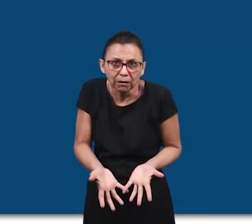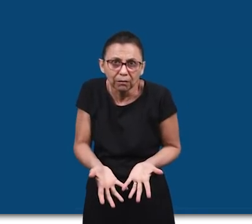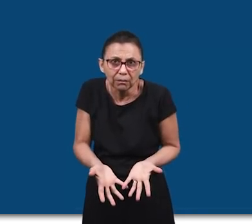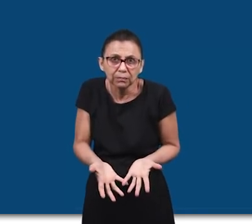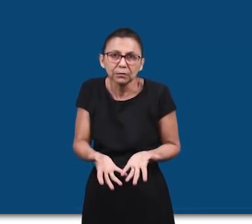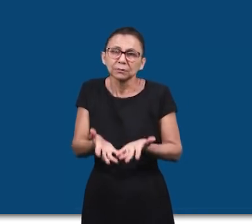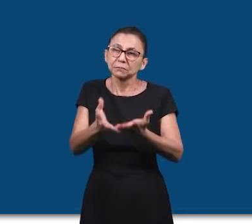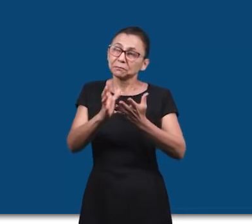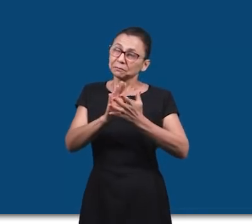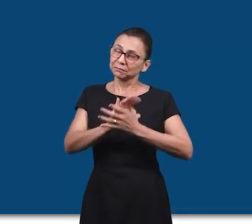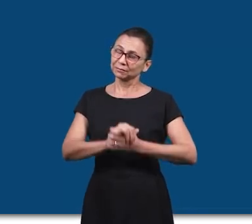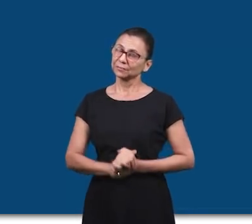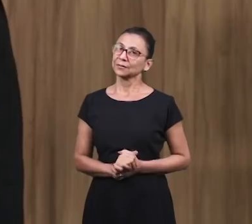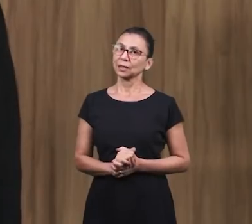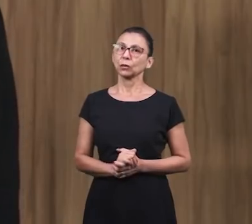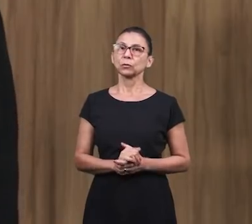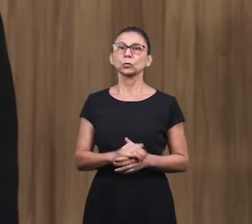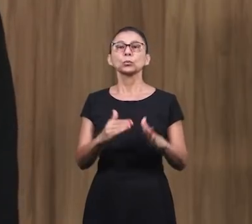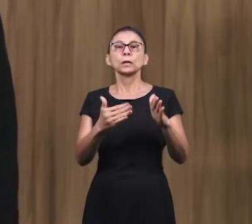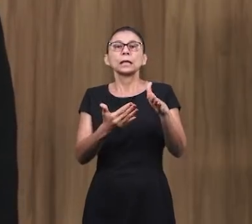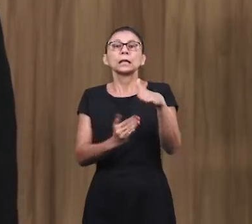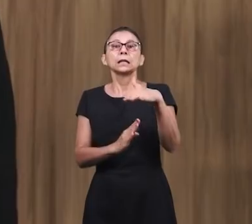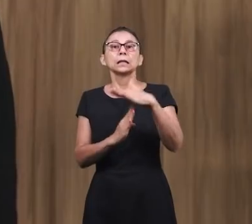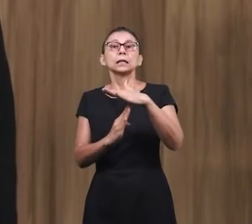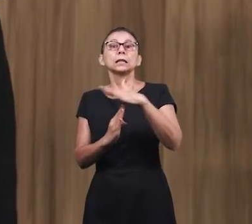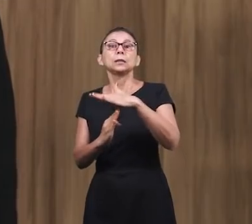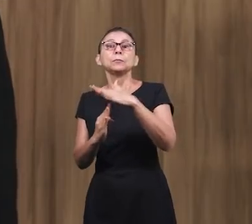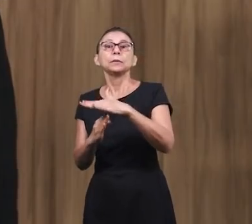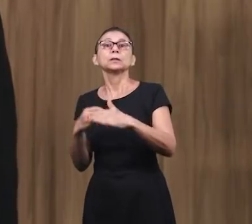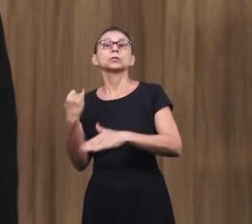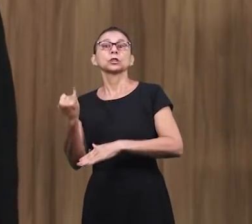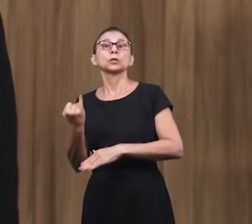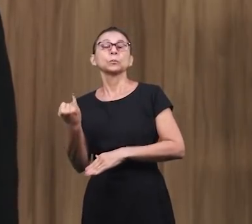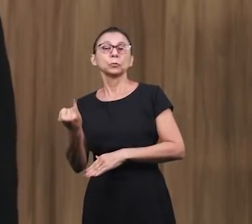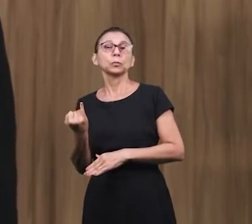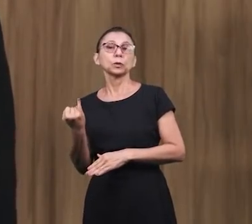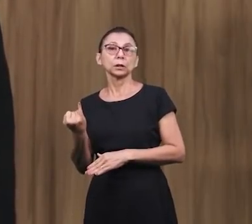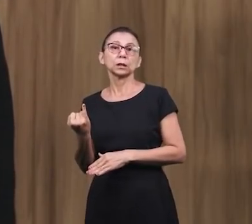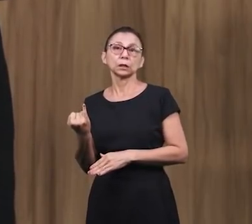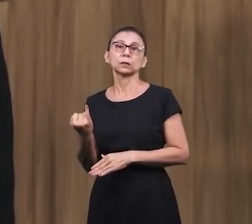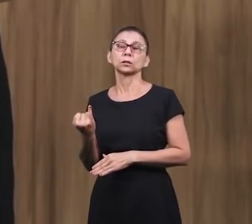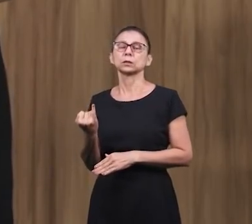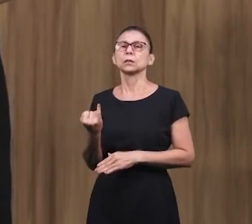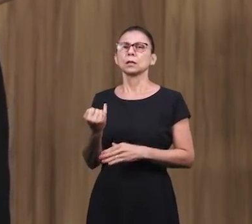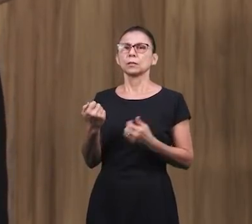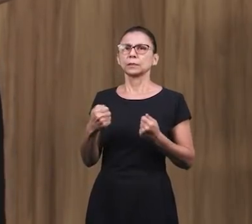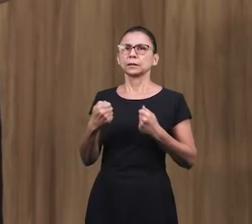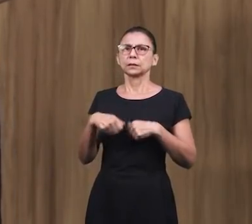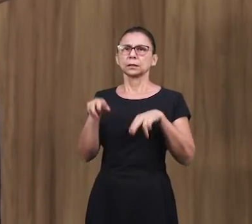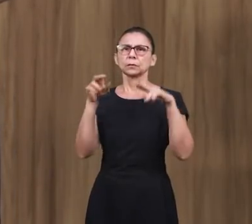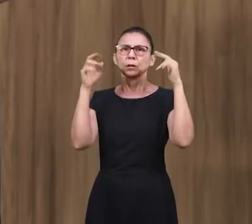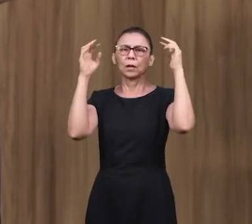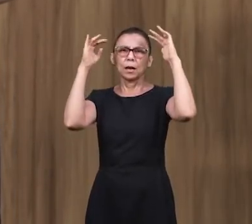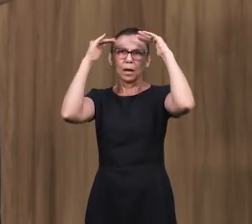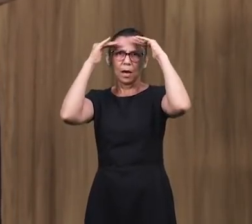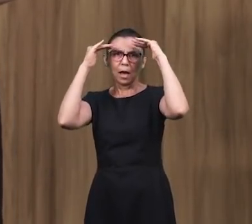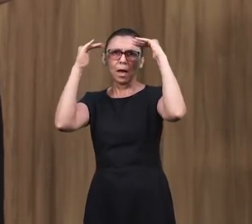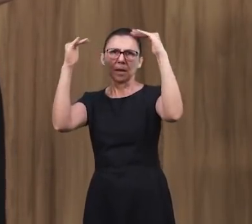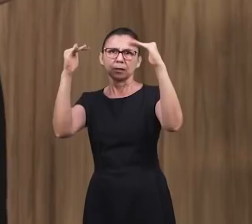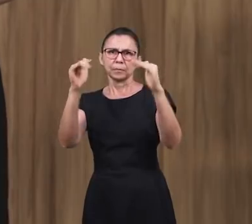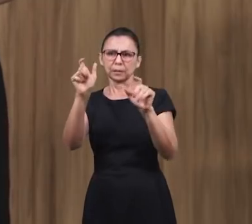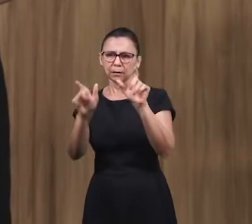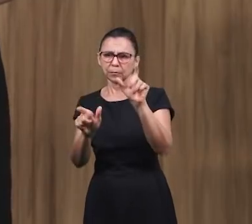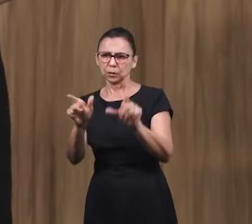Portanto, nada em excesso é bom, mesmo para uma boa coisa. Devemos respeitar a singularidade de